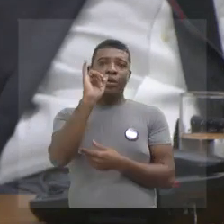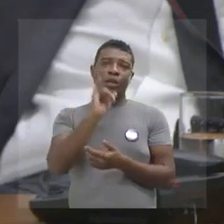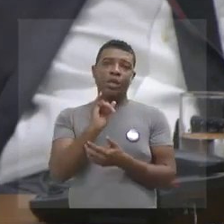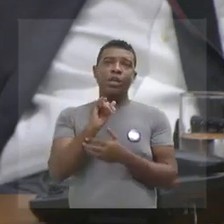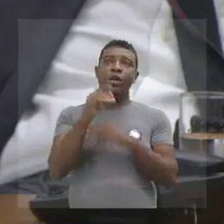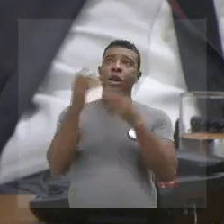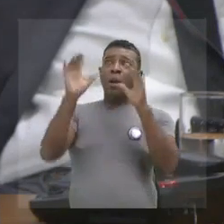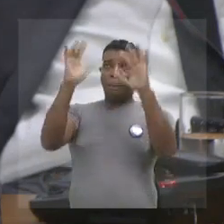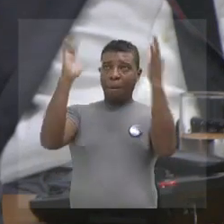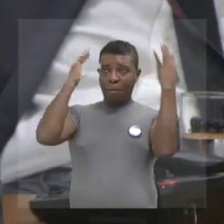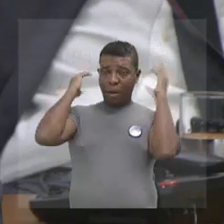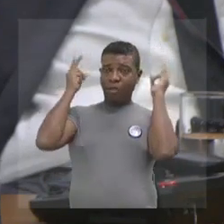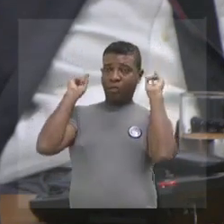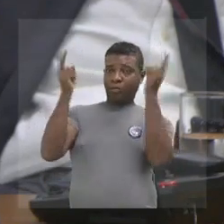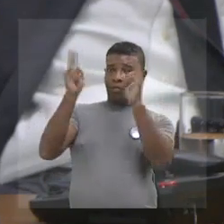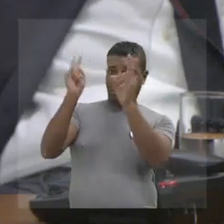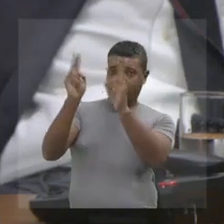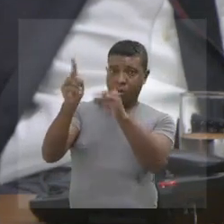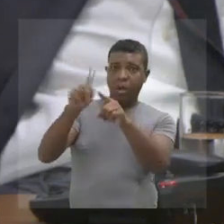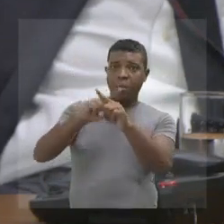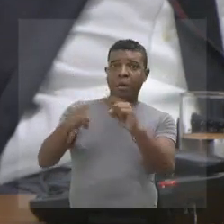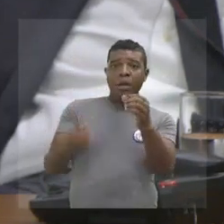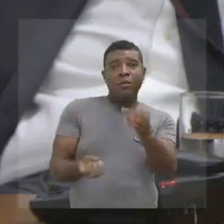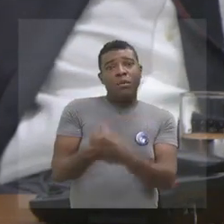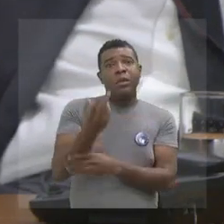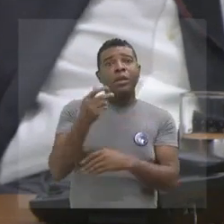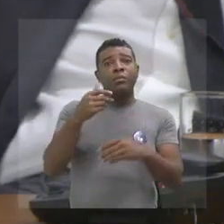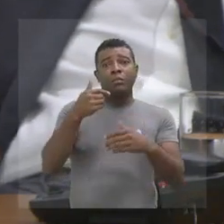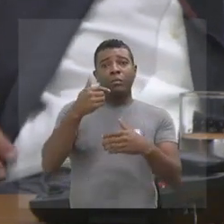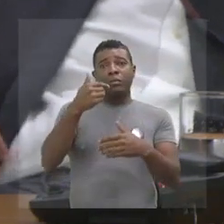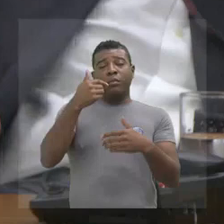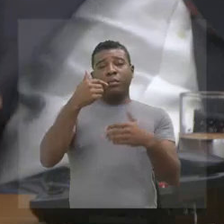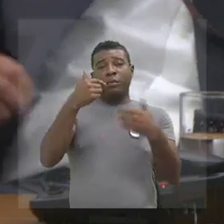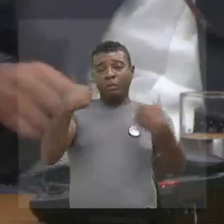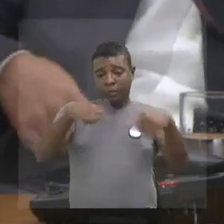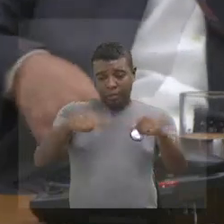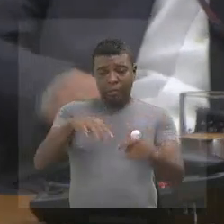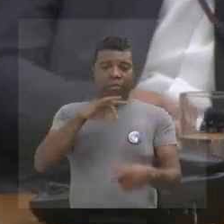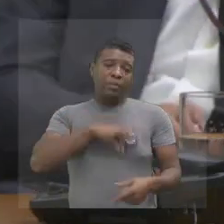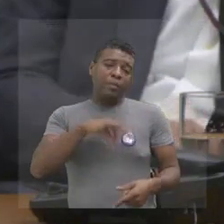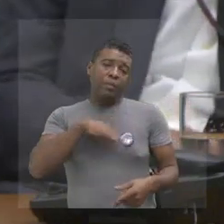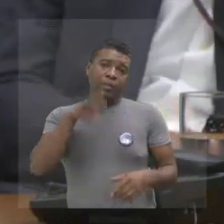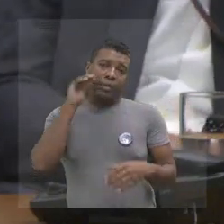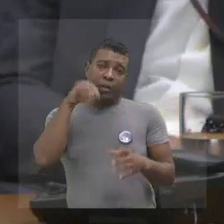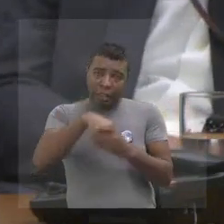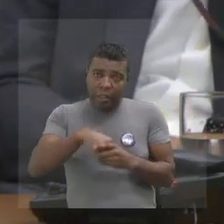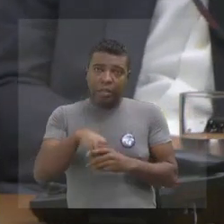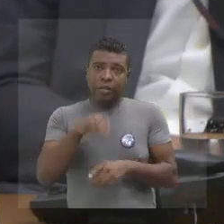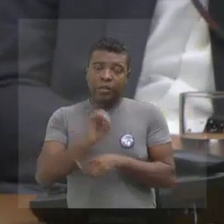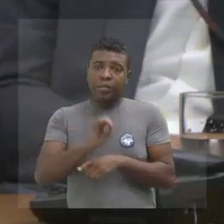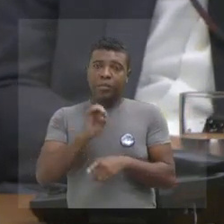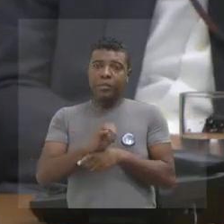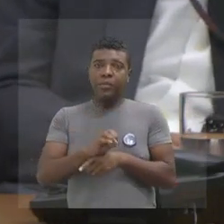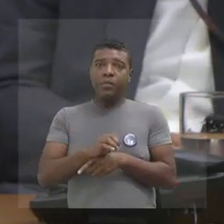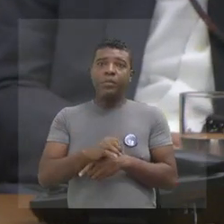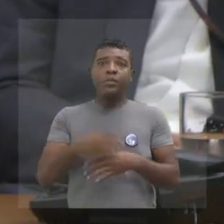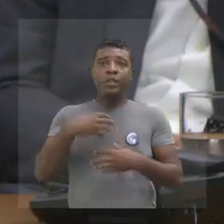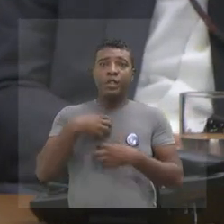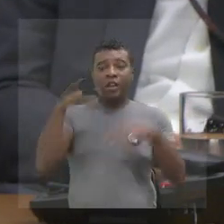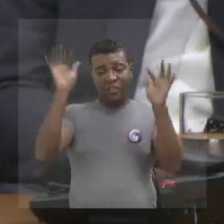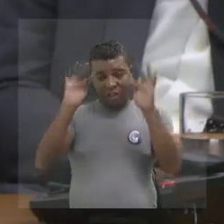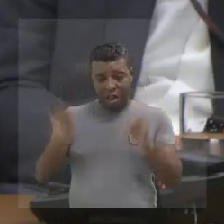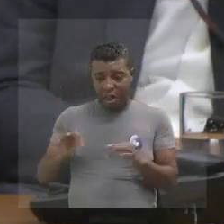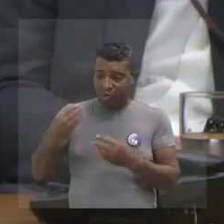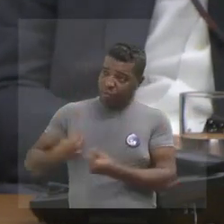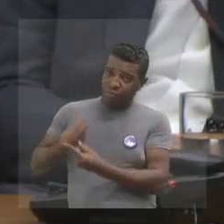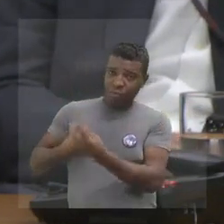mas de sim gerar emprego e renda no nosso Estado então hoje fico feliz das participações que tivemos aqui